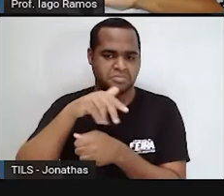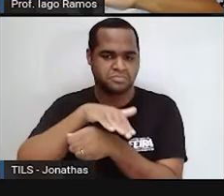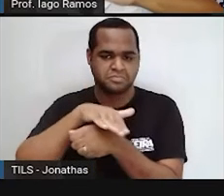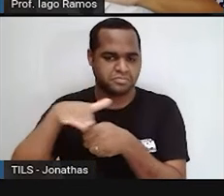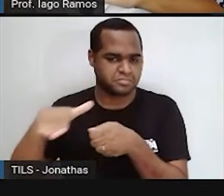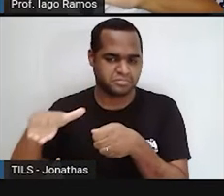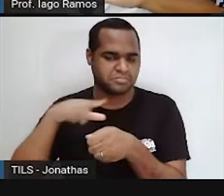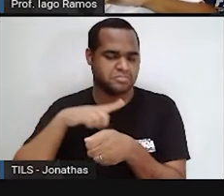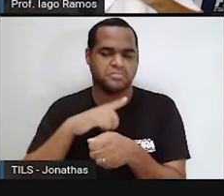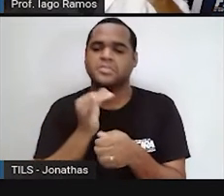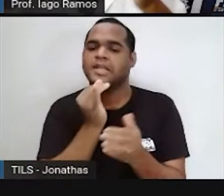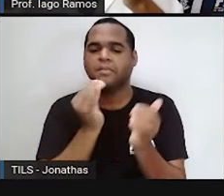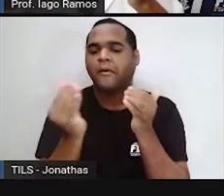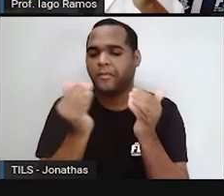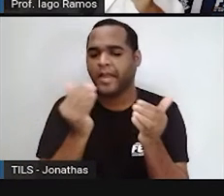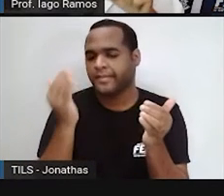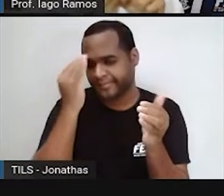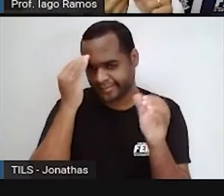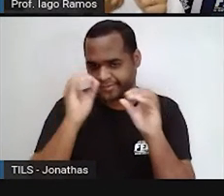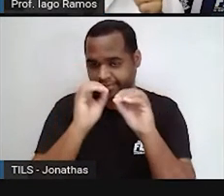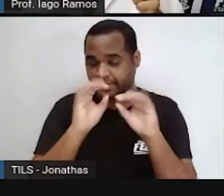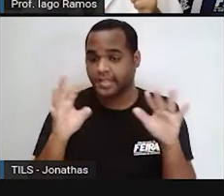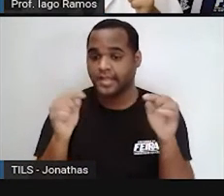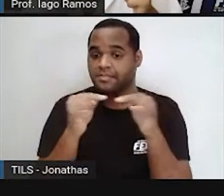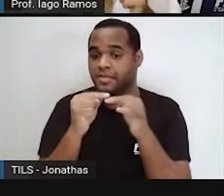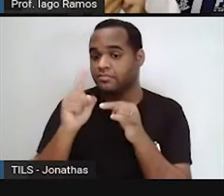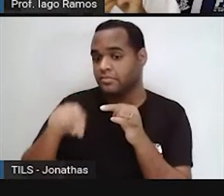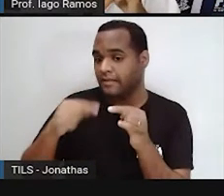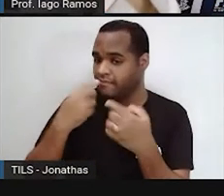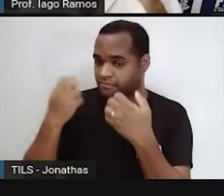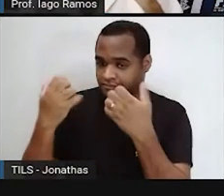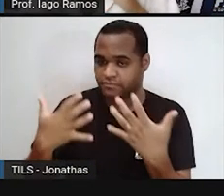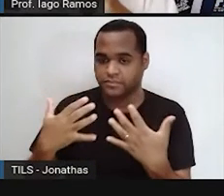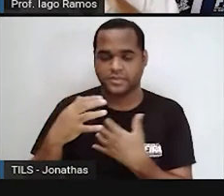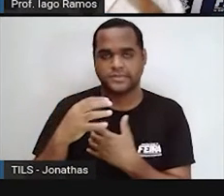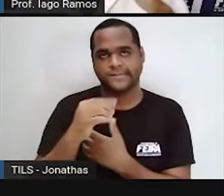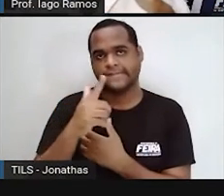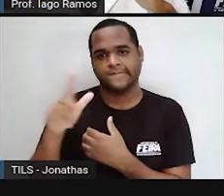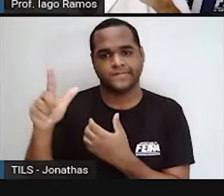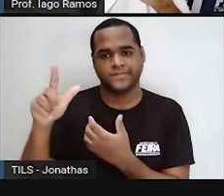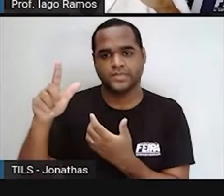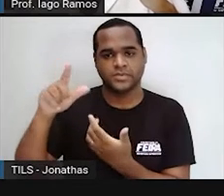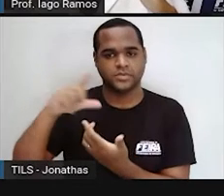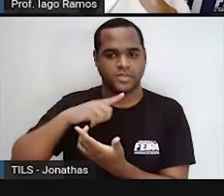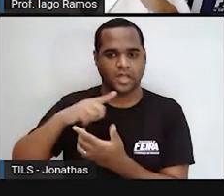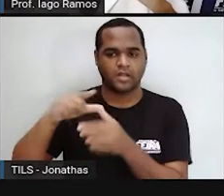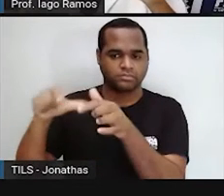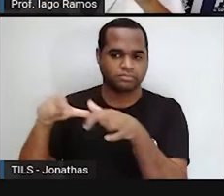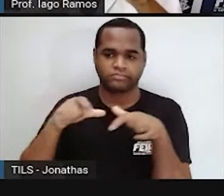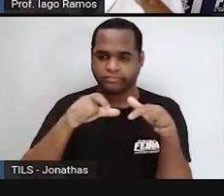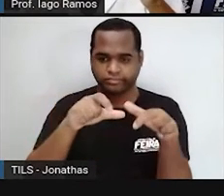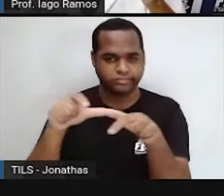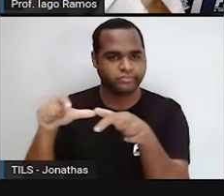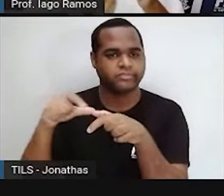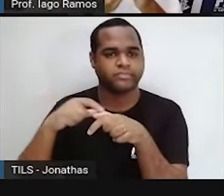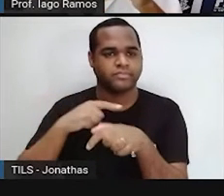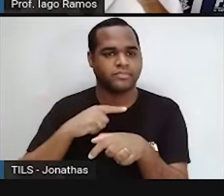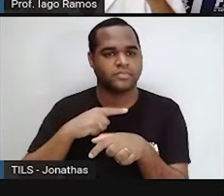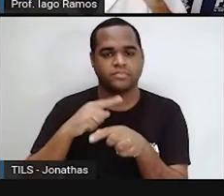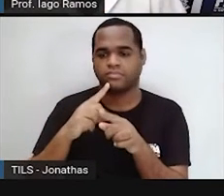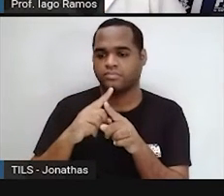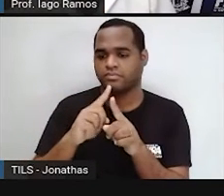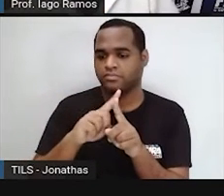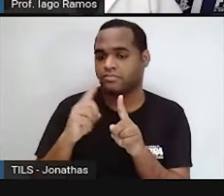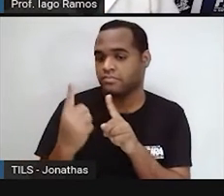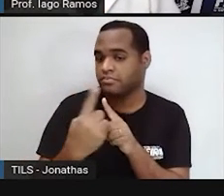exemplo e o que está em volta da pirâmide as tampinhas nessas tampinhas é tão